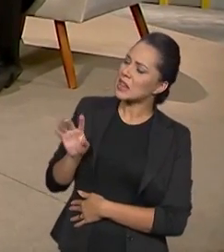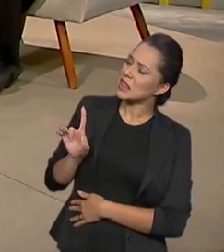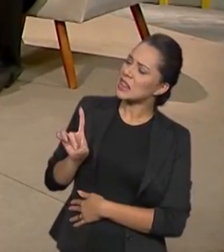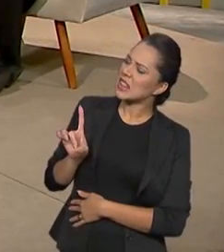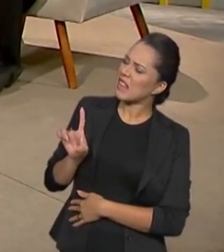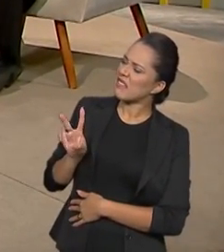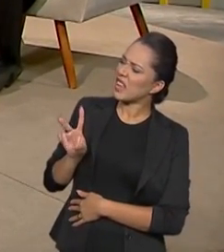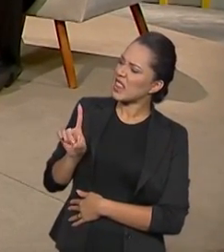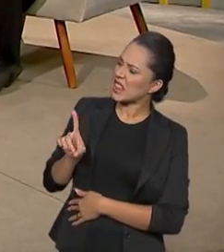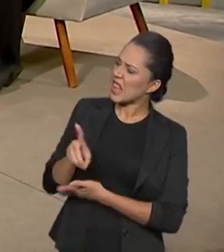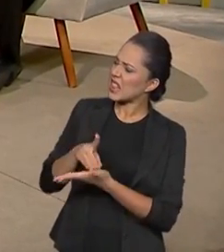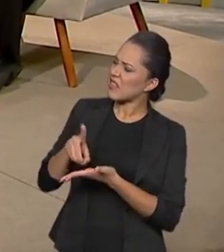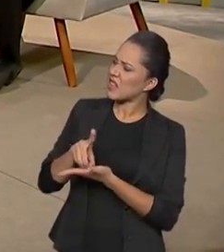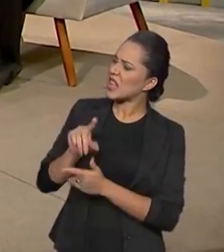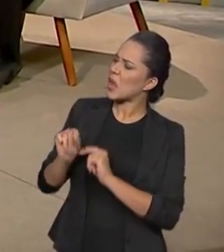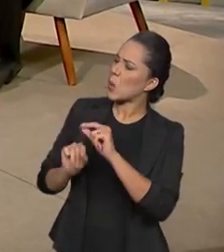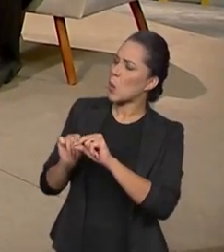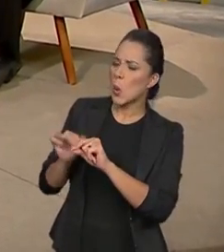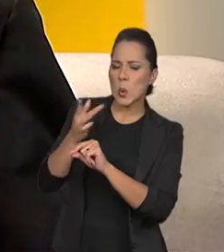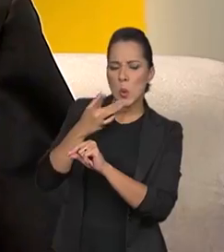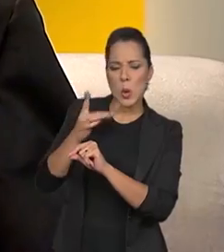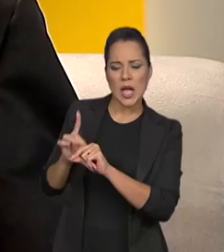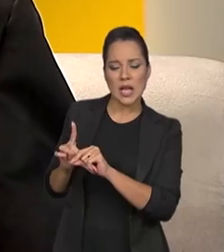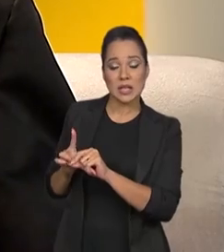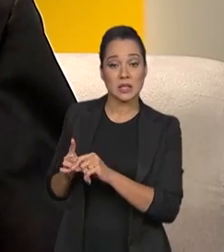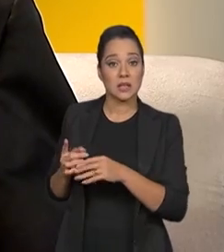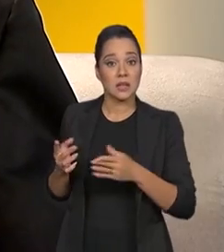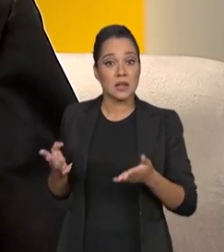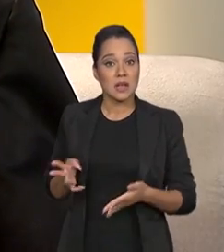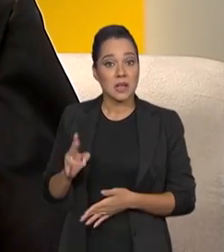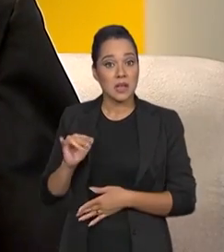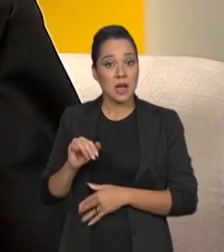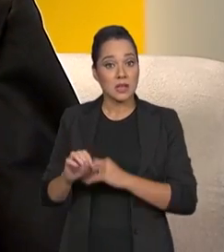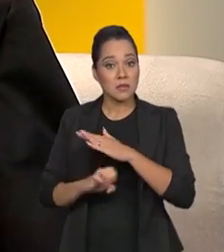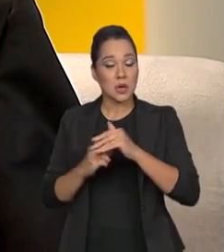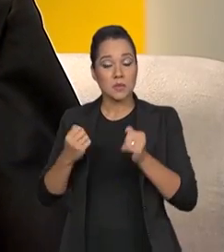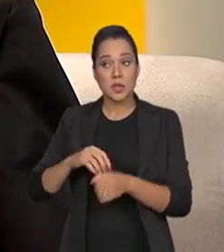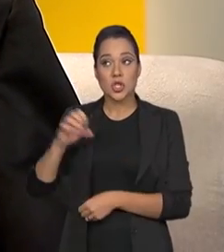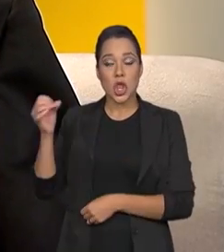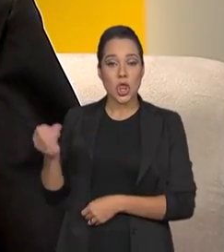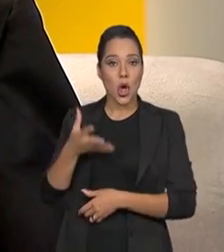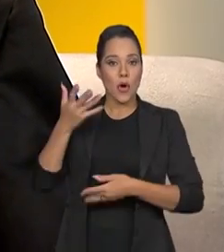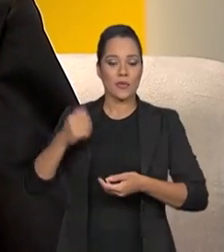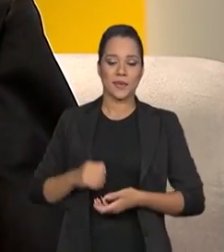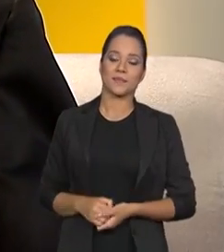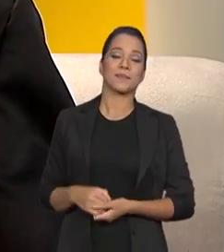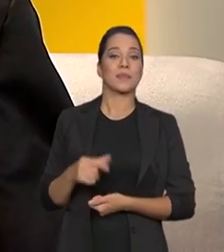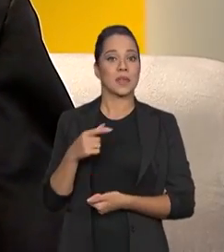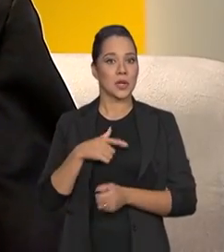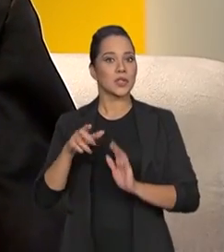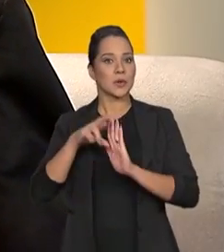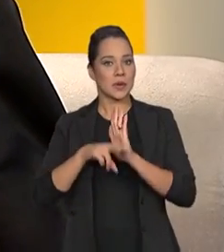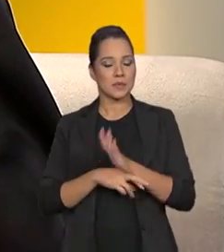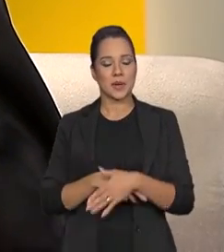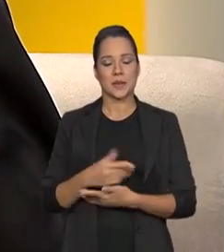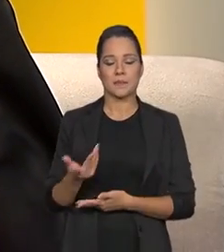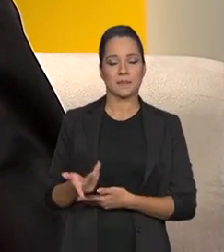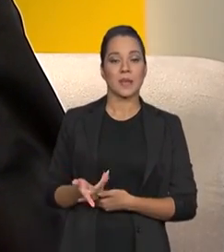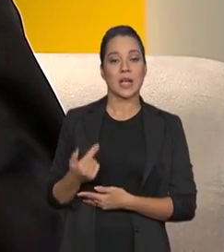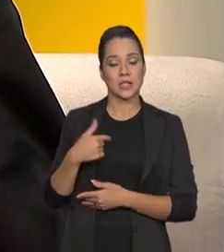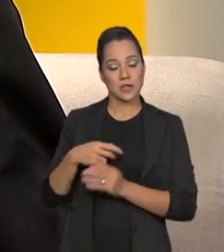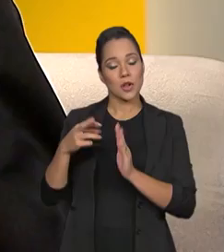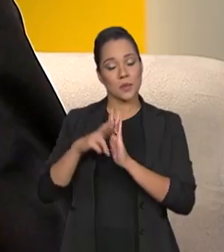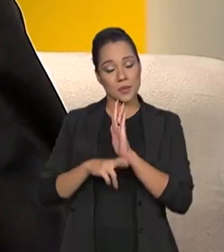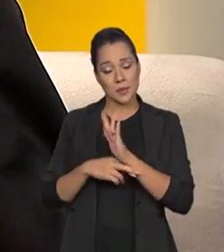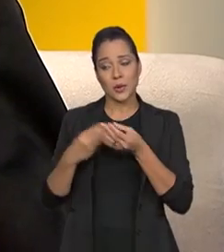uma empresa que não consegue Inovar até condenada a morrer e olha só a gente estabelece um regulamento voltando ao exemplo da mesinha dizendo como